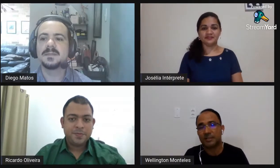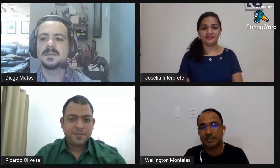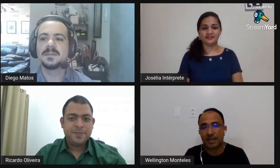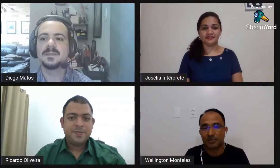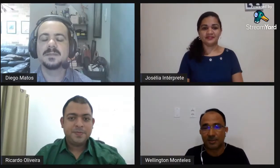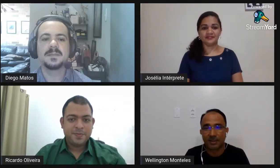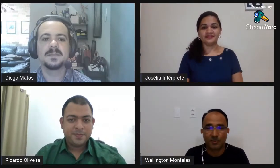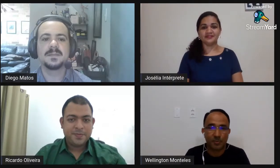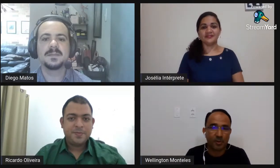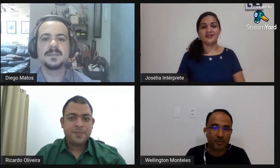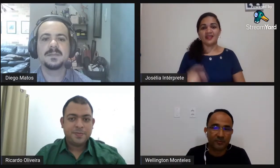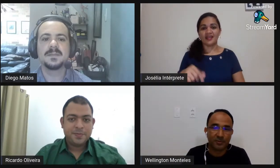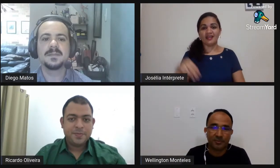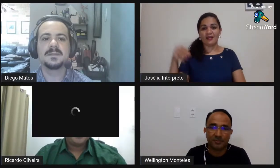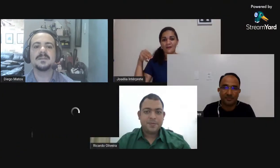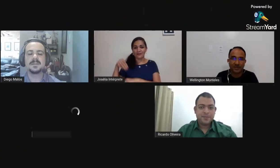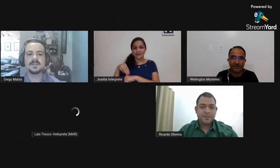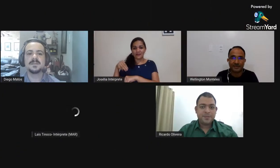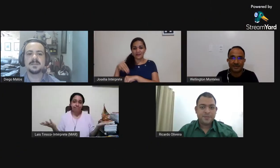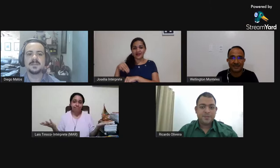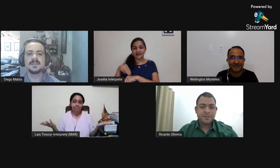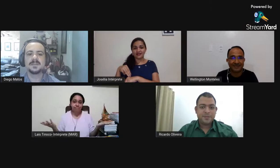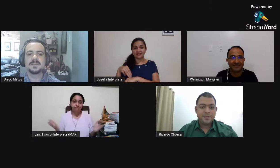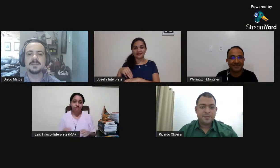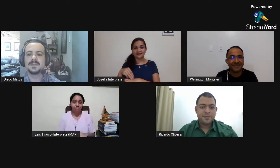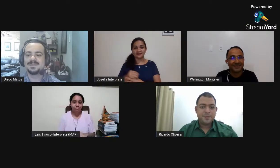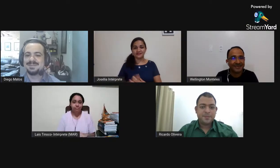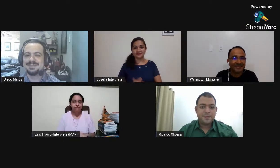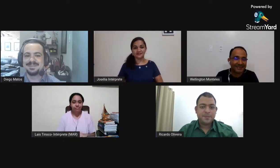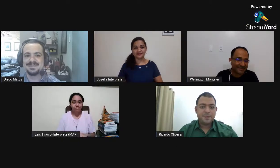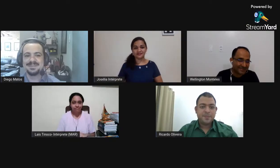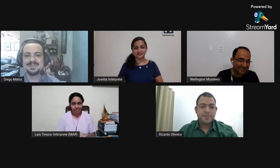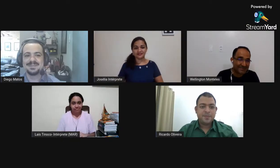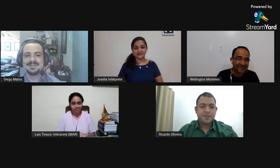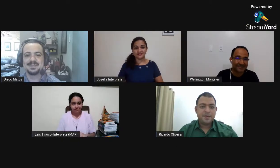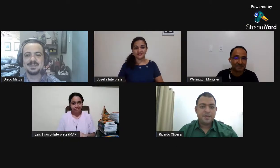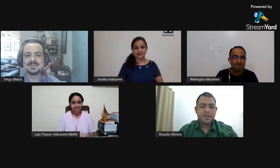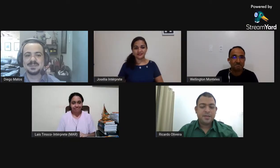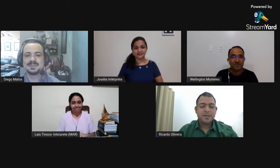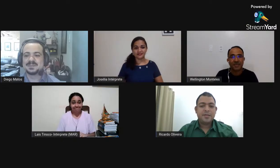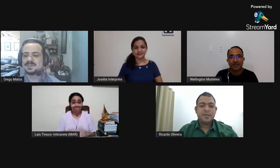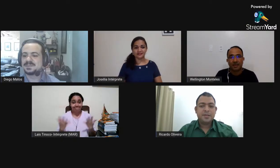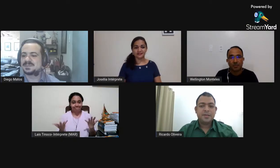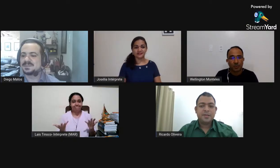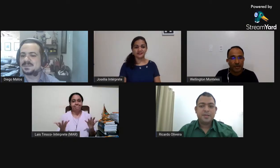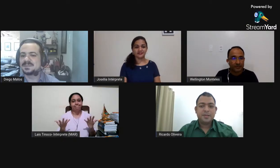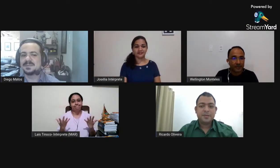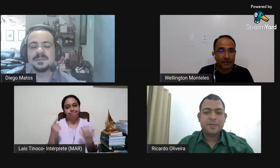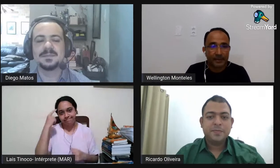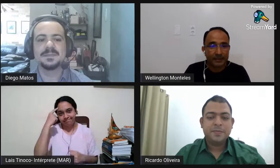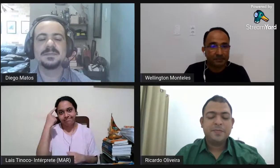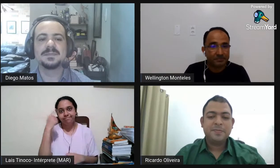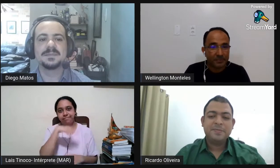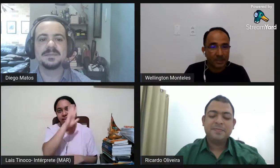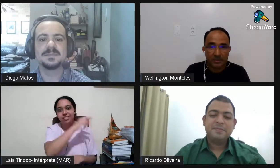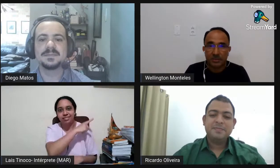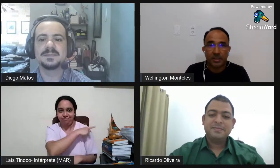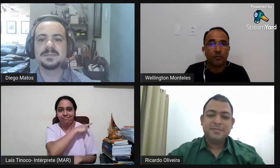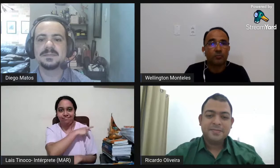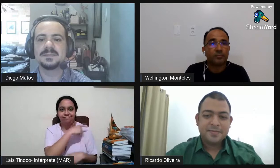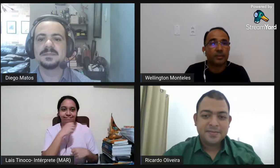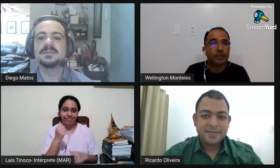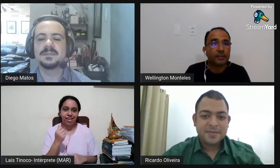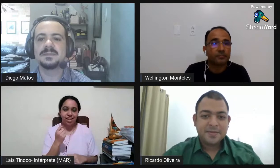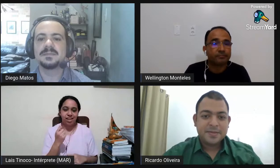Maranhão Talvez seja mais caro que lá no Piauí viu Lines sei muito bem